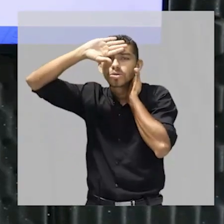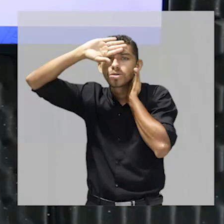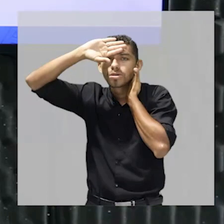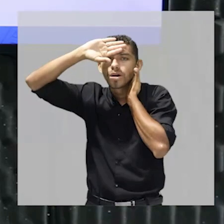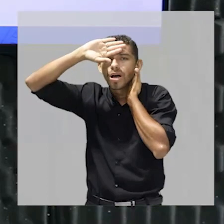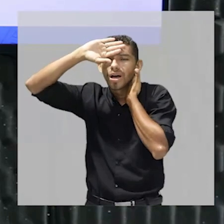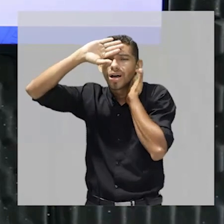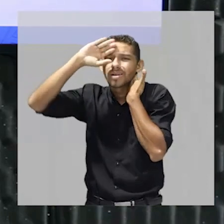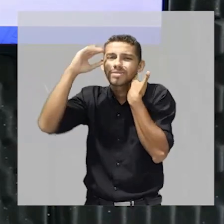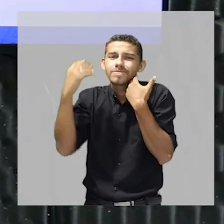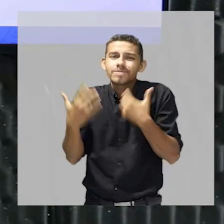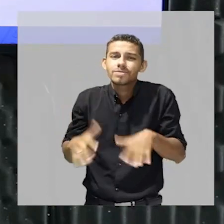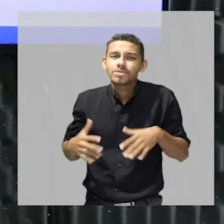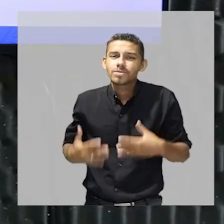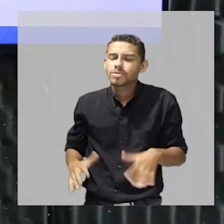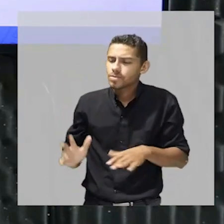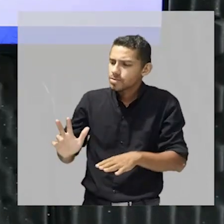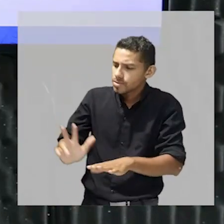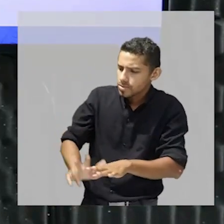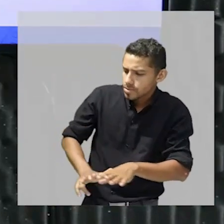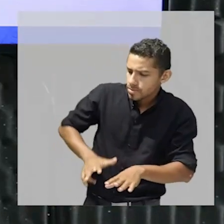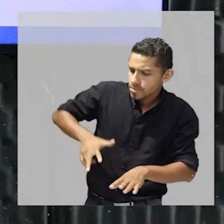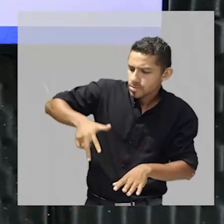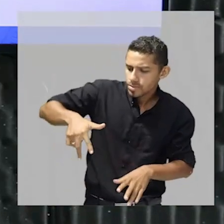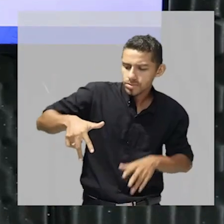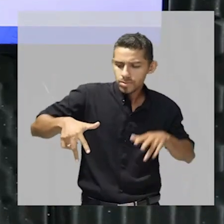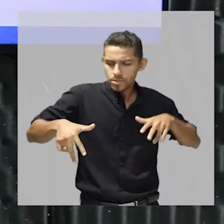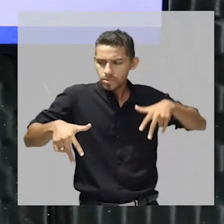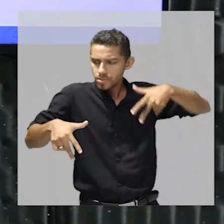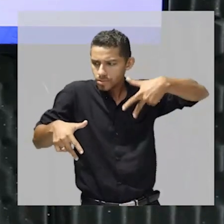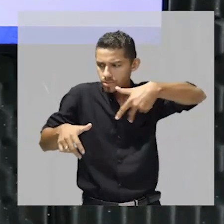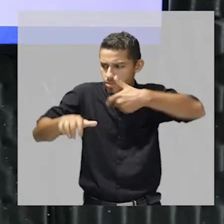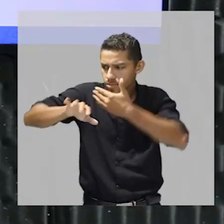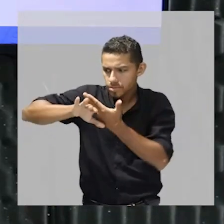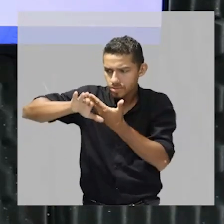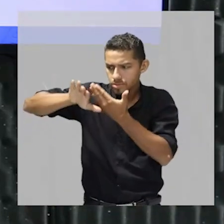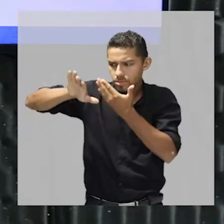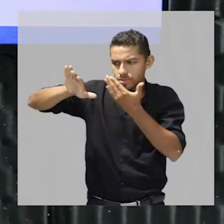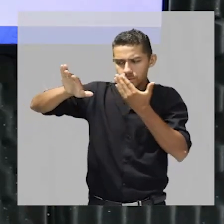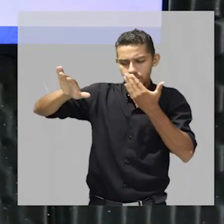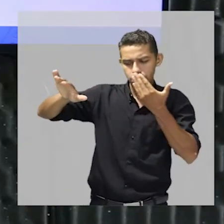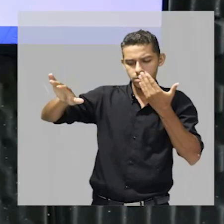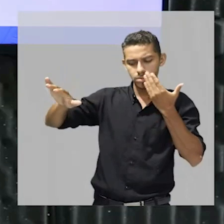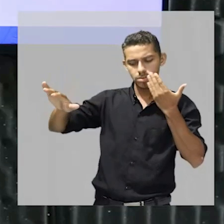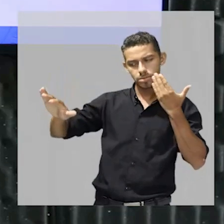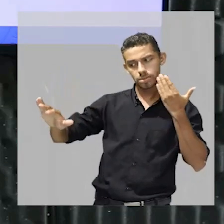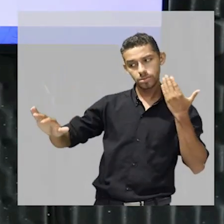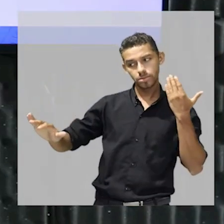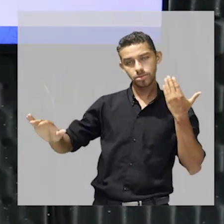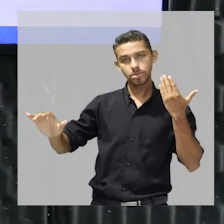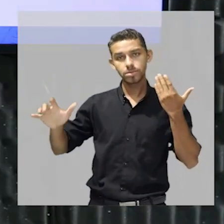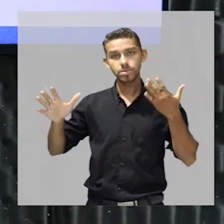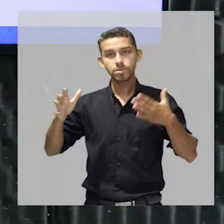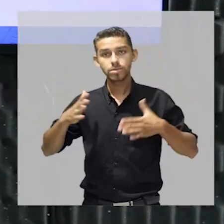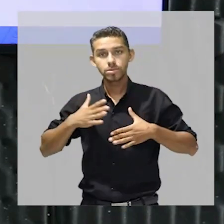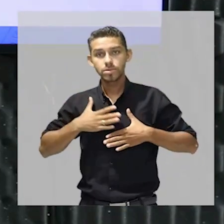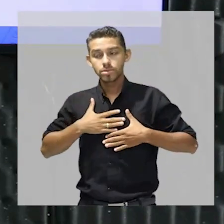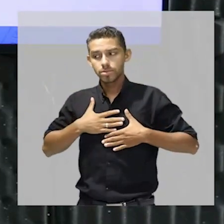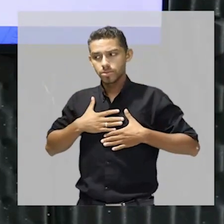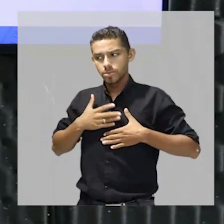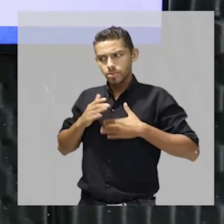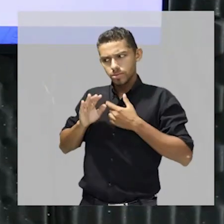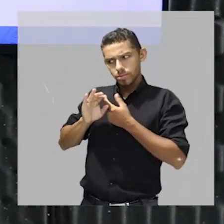Os meninos foram se levantando aos poucos e se afastando receosos do lugar onde estava ao Miro